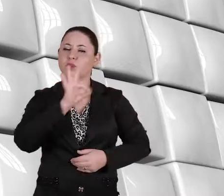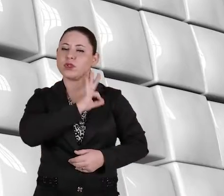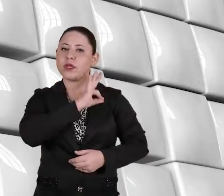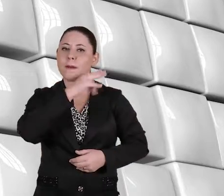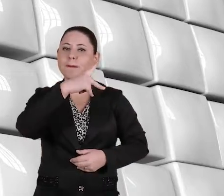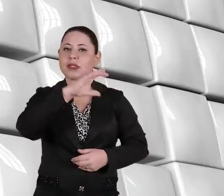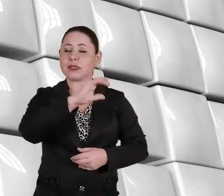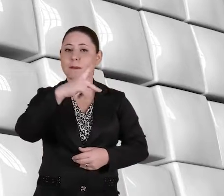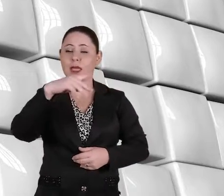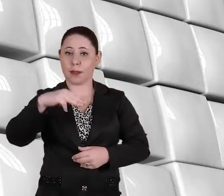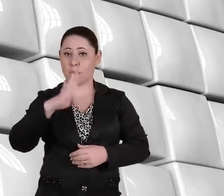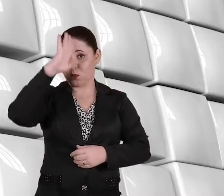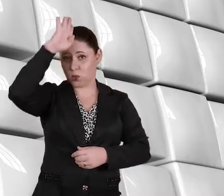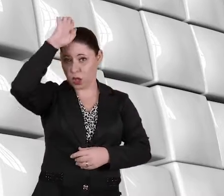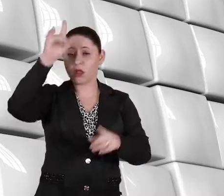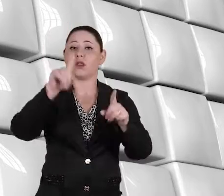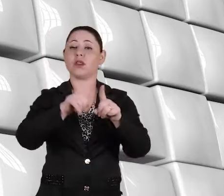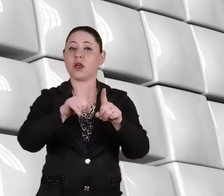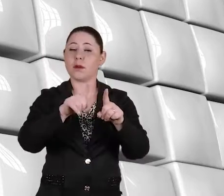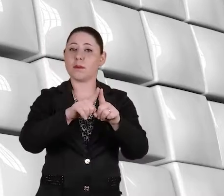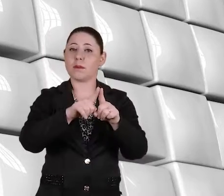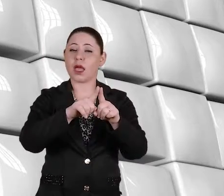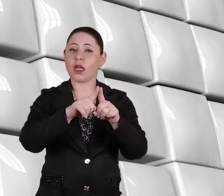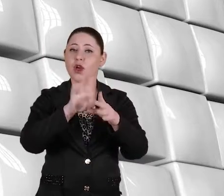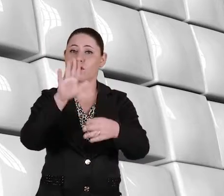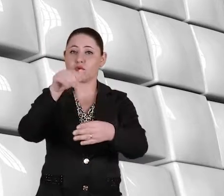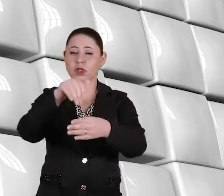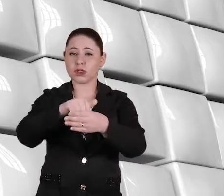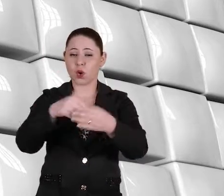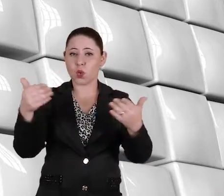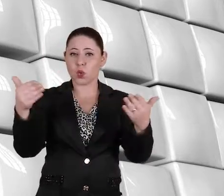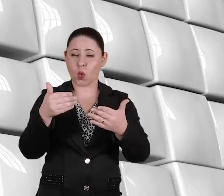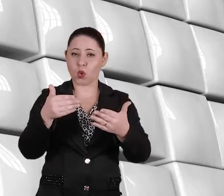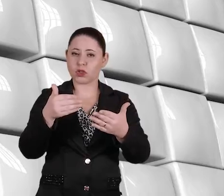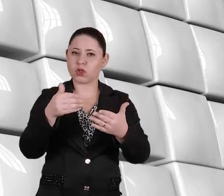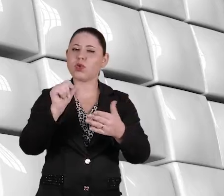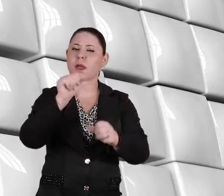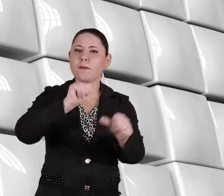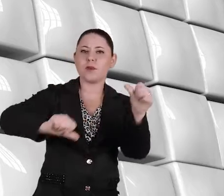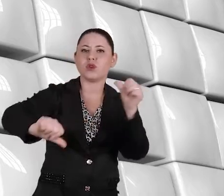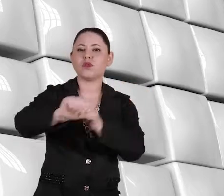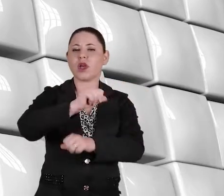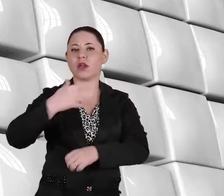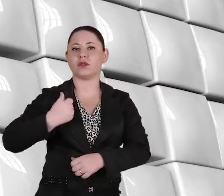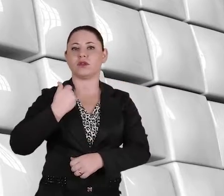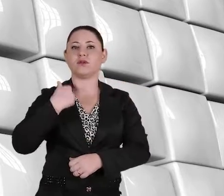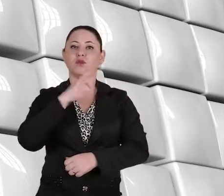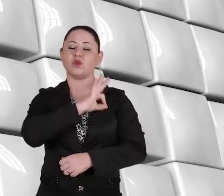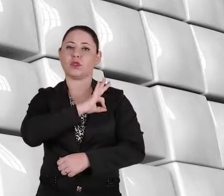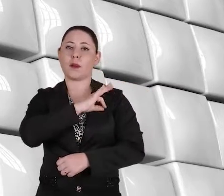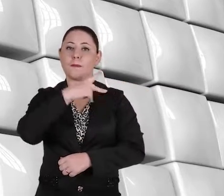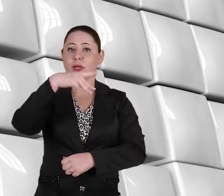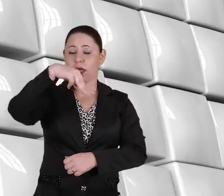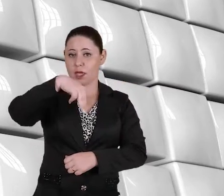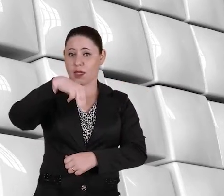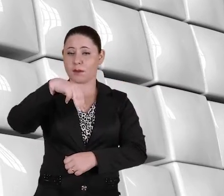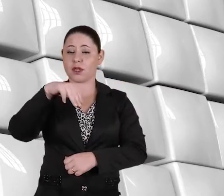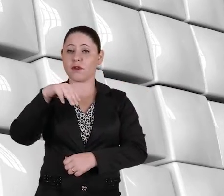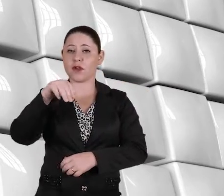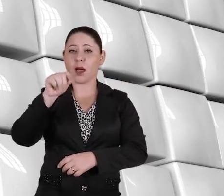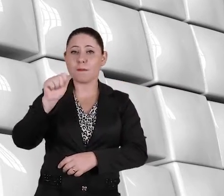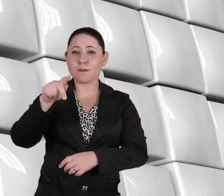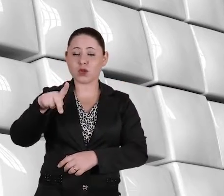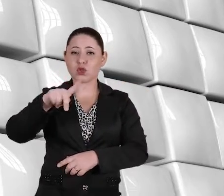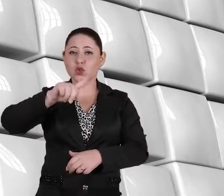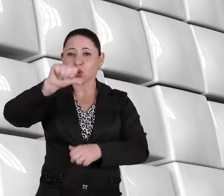policiais civis e militares e corpo de bombeiros entraram na pauta do dia. Entre eles, o que modifica a idade dos